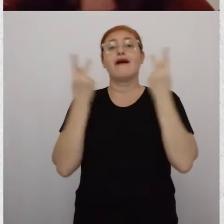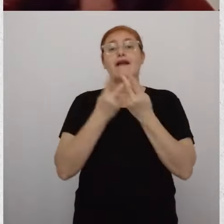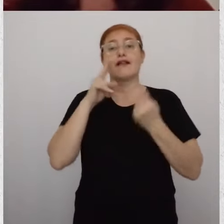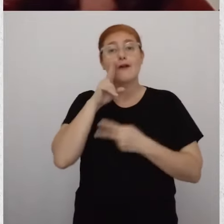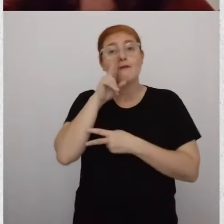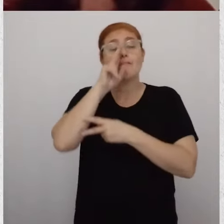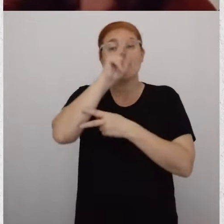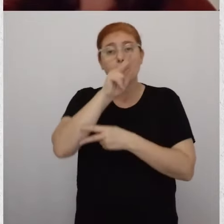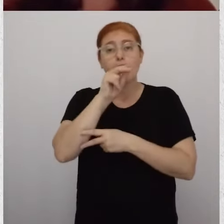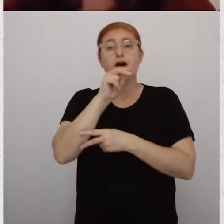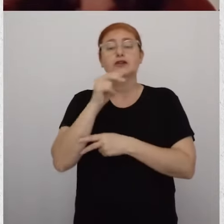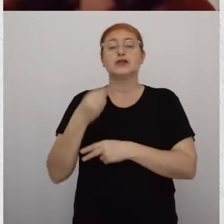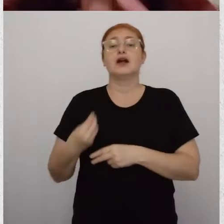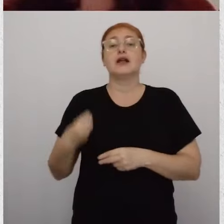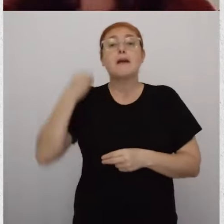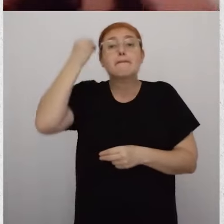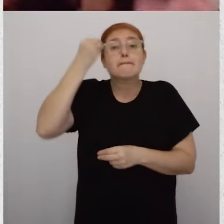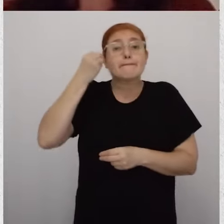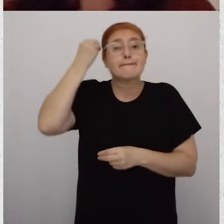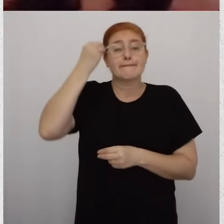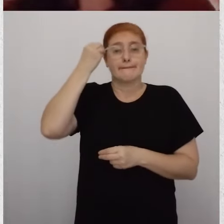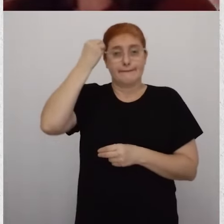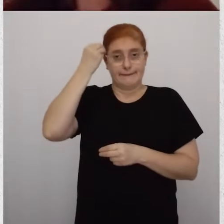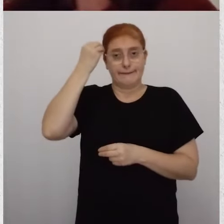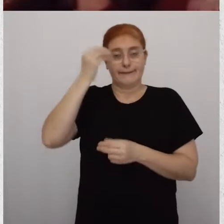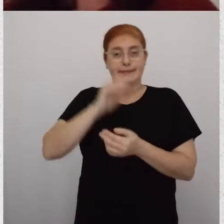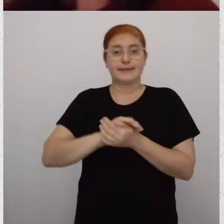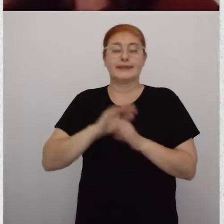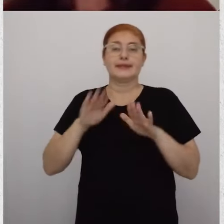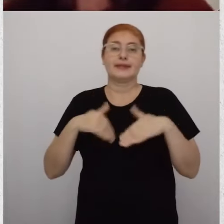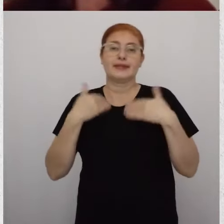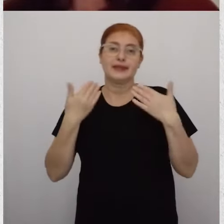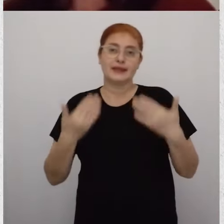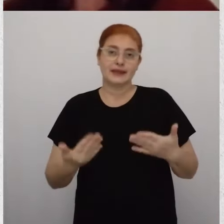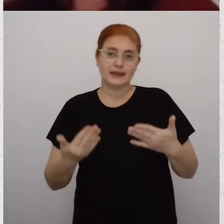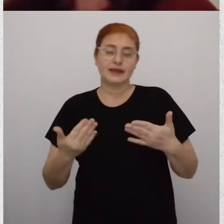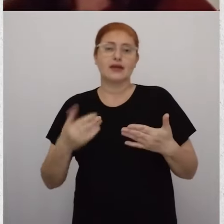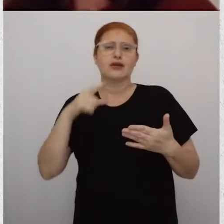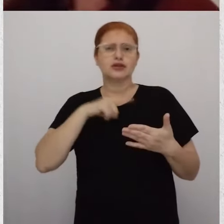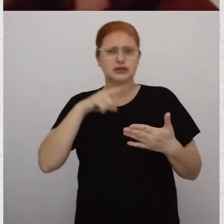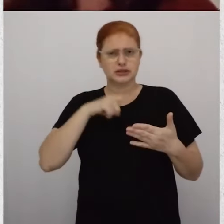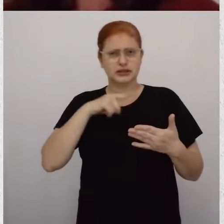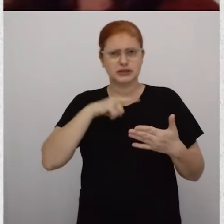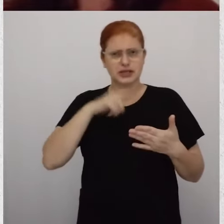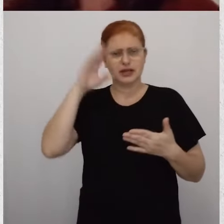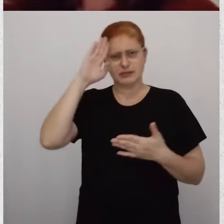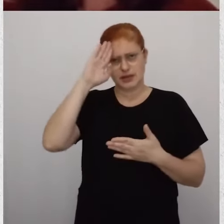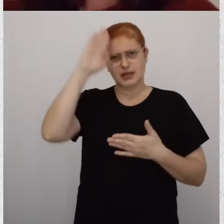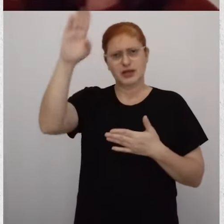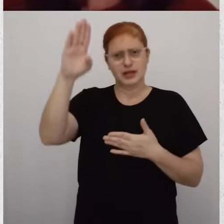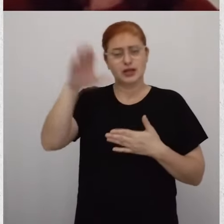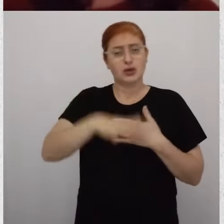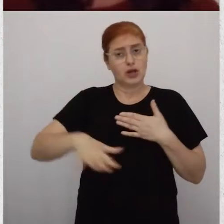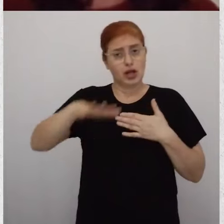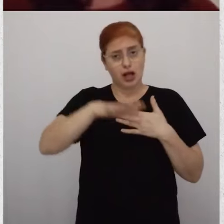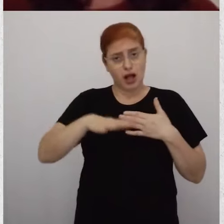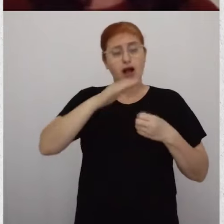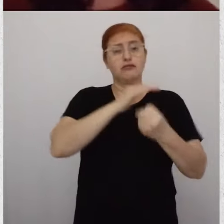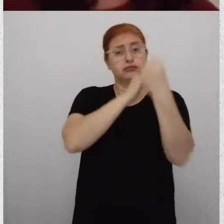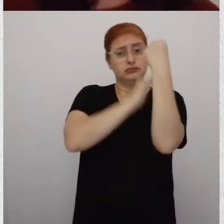foram essas experiências. Acho que essas experiências conformam um pouco alguns princípios do campo do feminismo